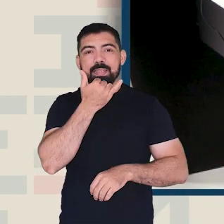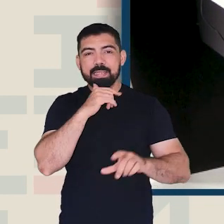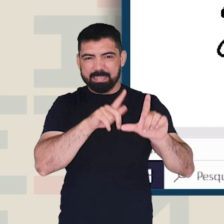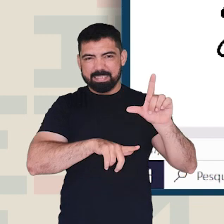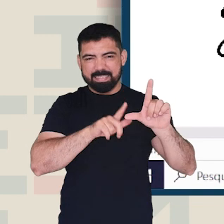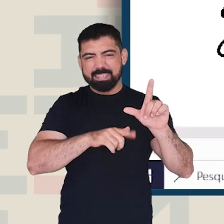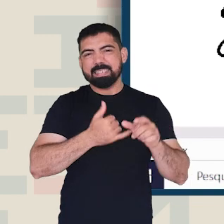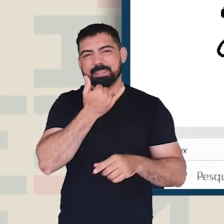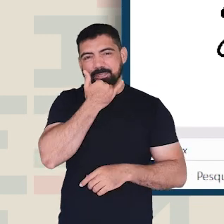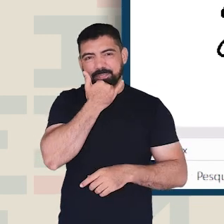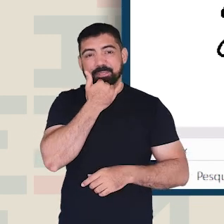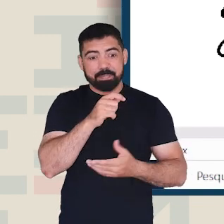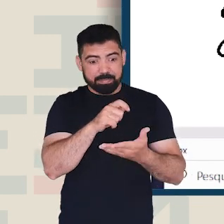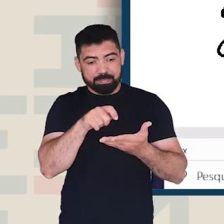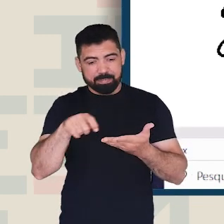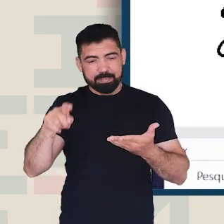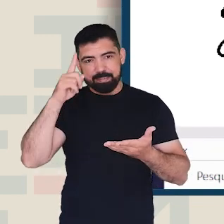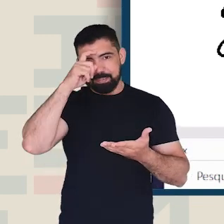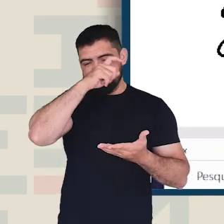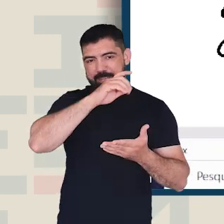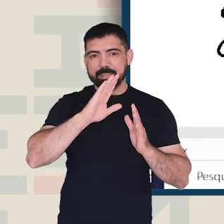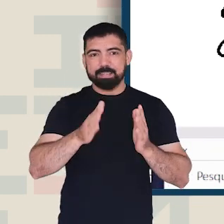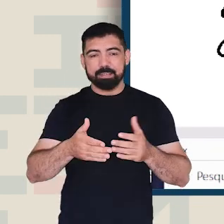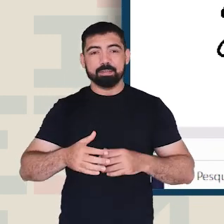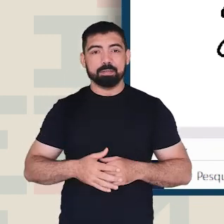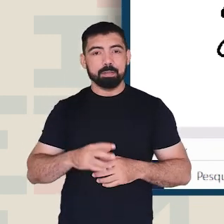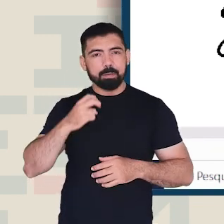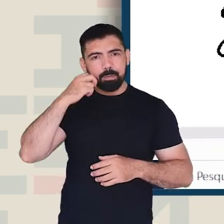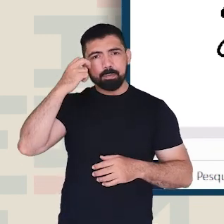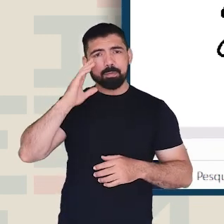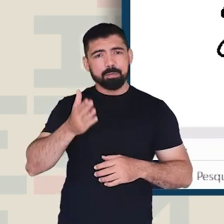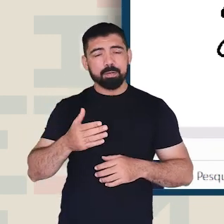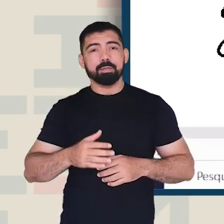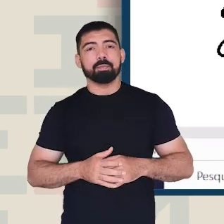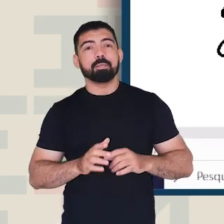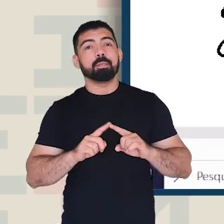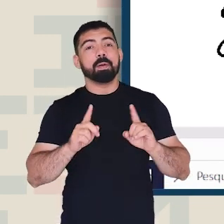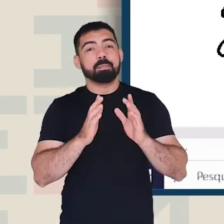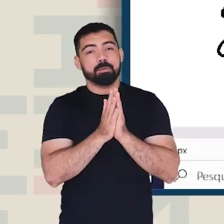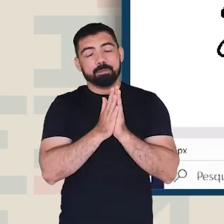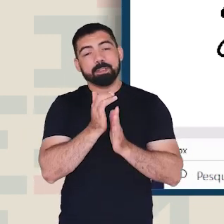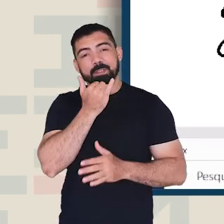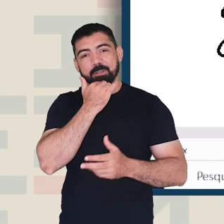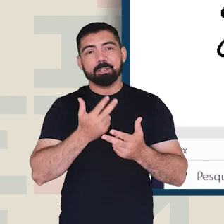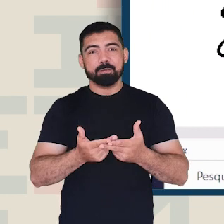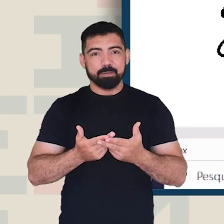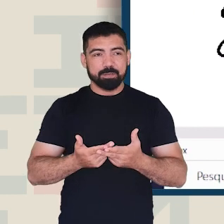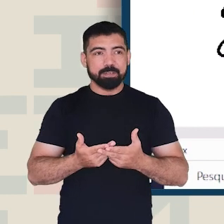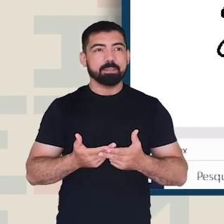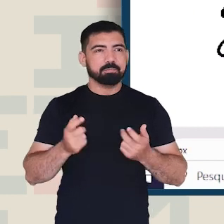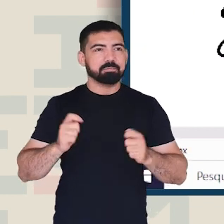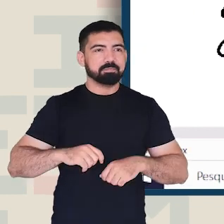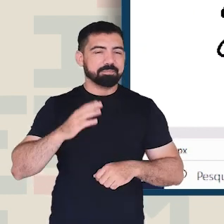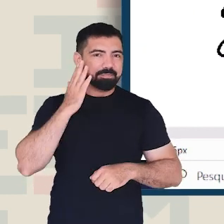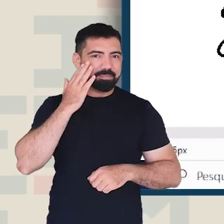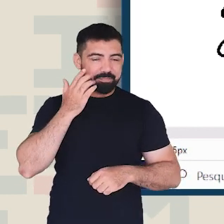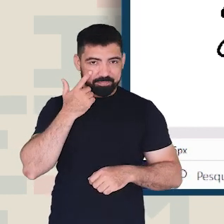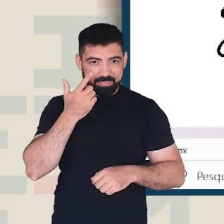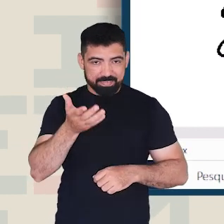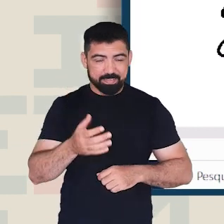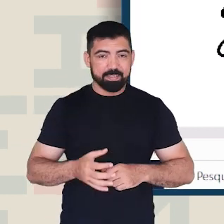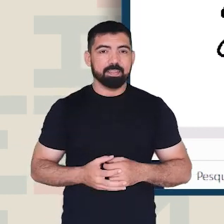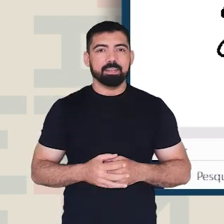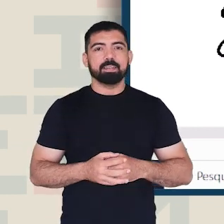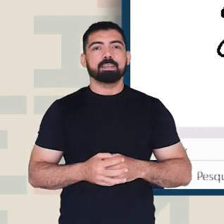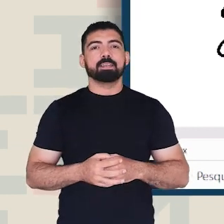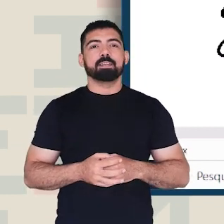letra, porque para escrever isso aqui é horrível, já levei passei umas vergonhas aqui, mas essa letra garranchuda acho que dá para entender. Eu